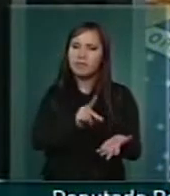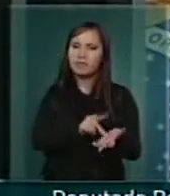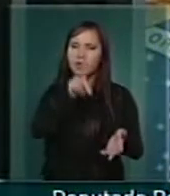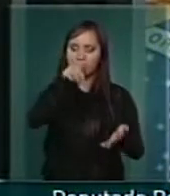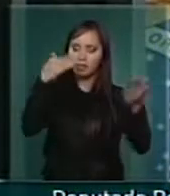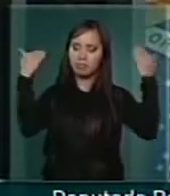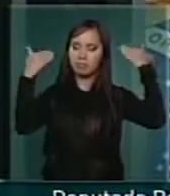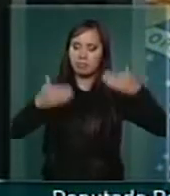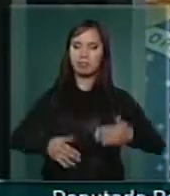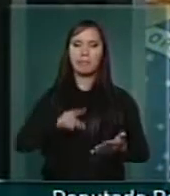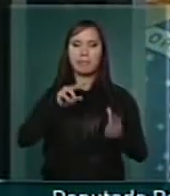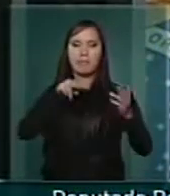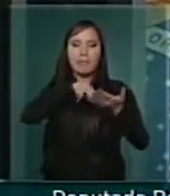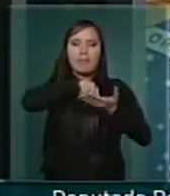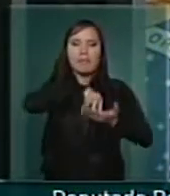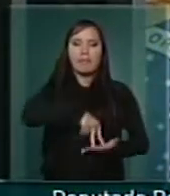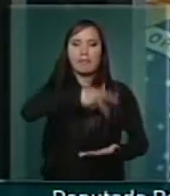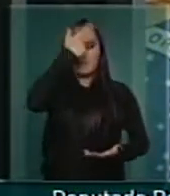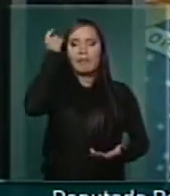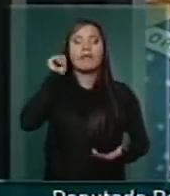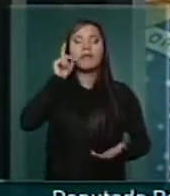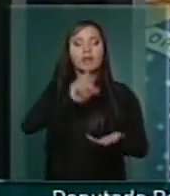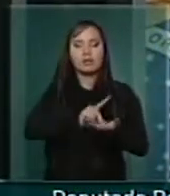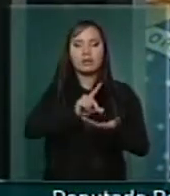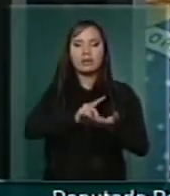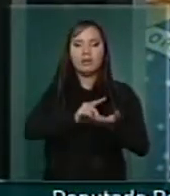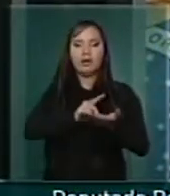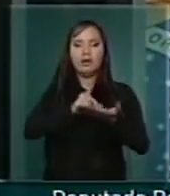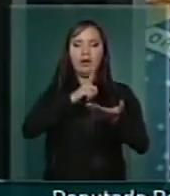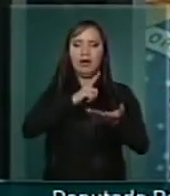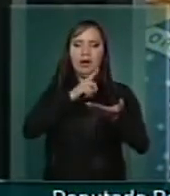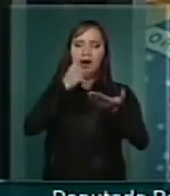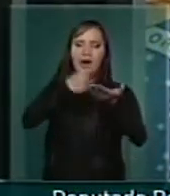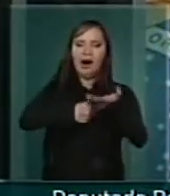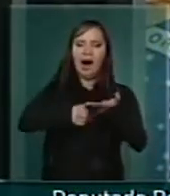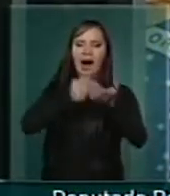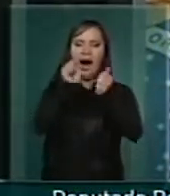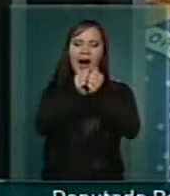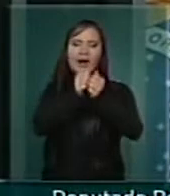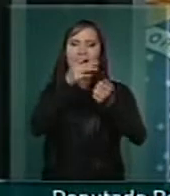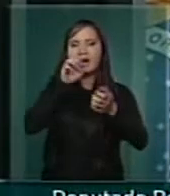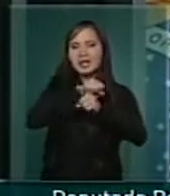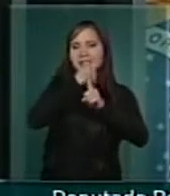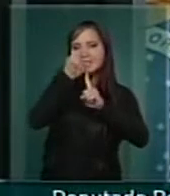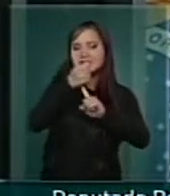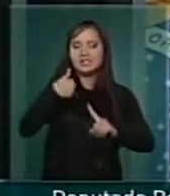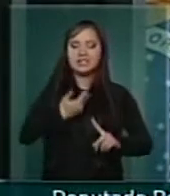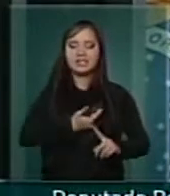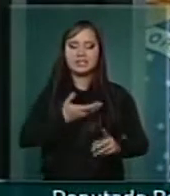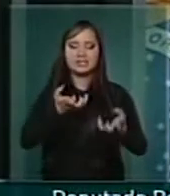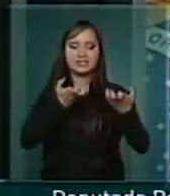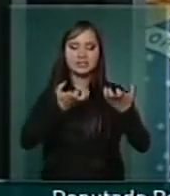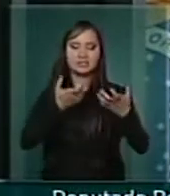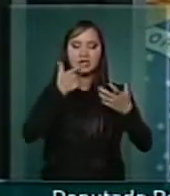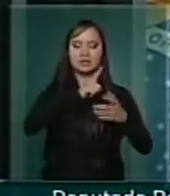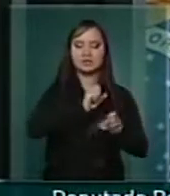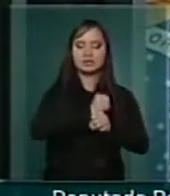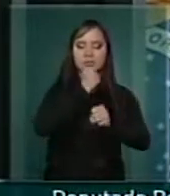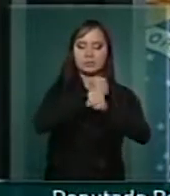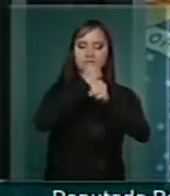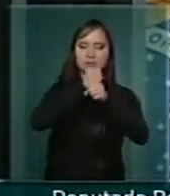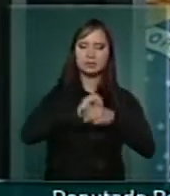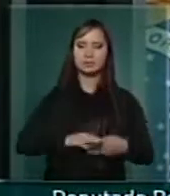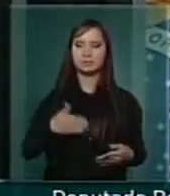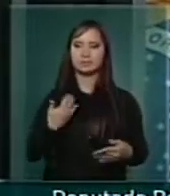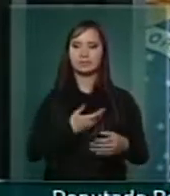posições firmes de quem tem verdadeiro compromisso com a sociedade saudável que buscamos e desejamos construir.